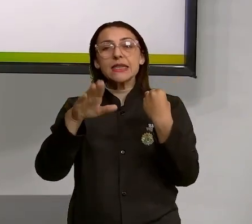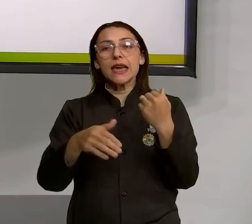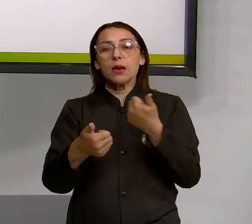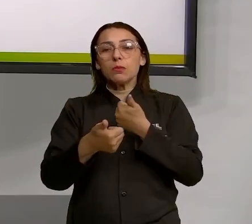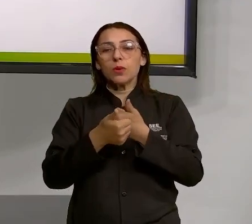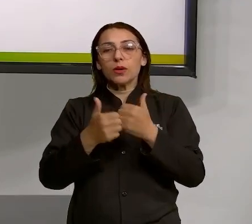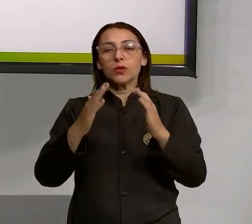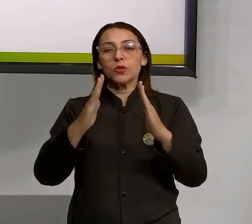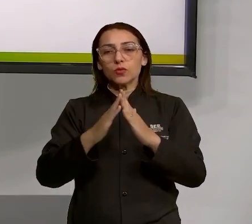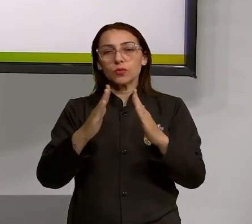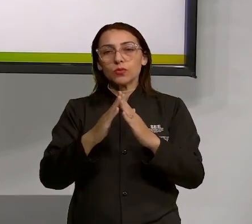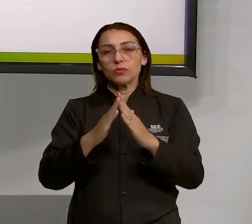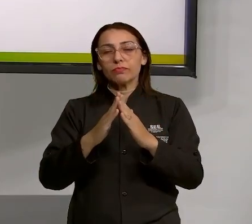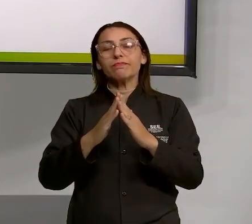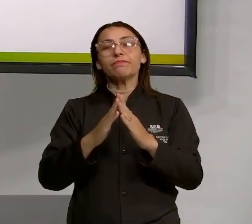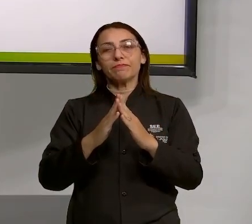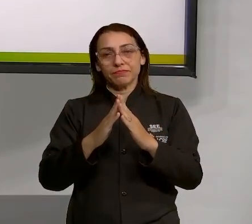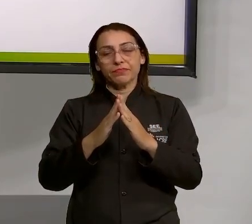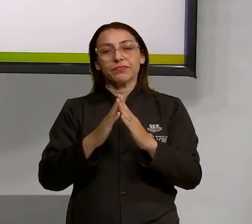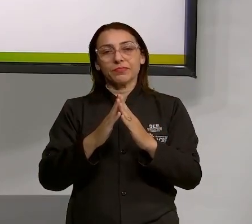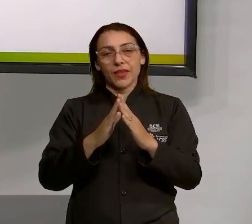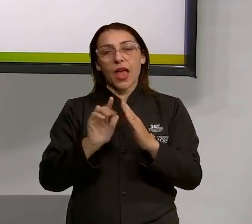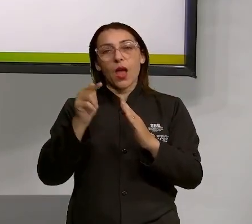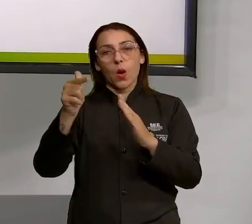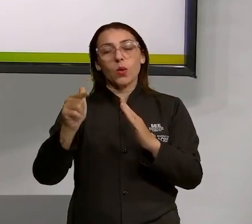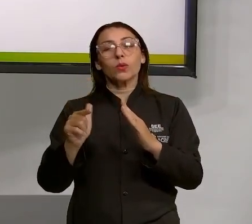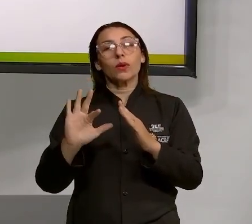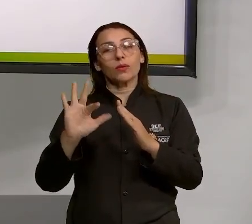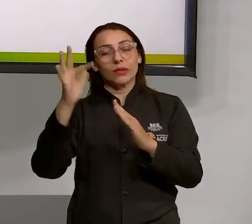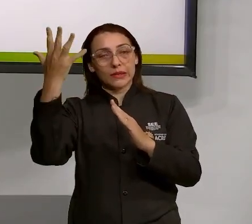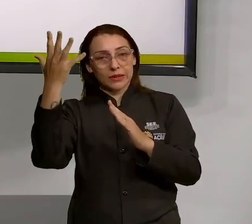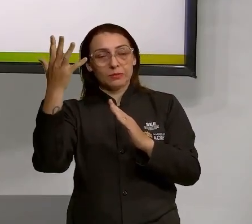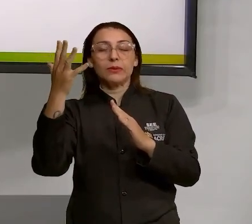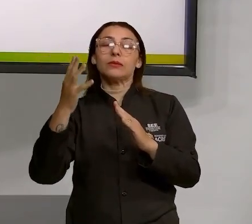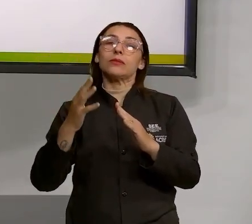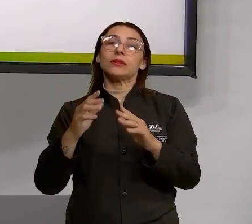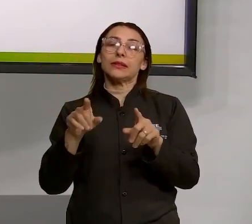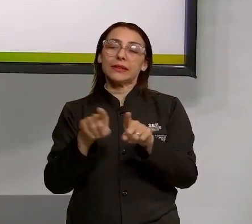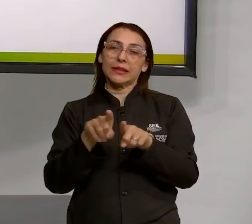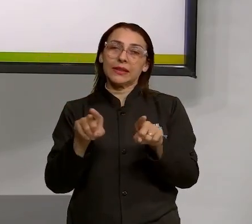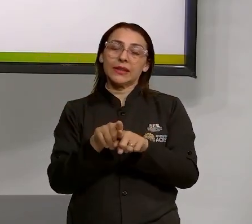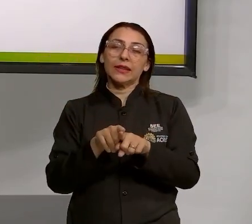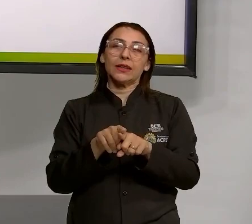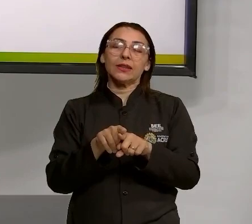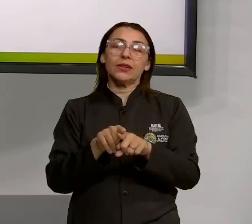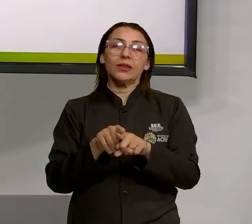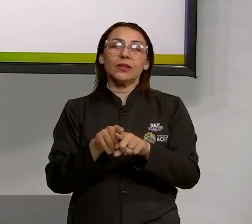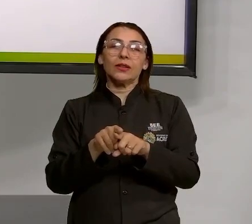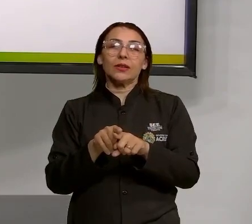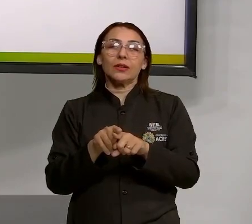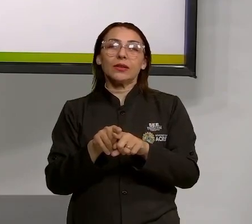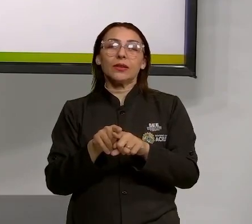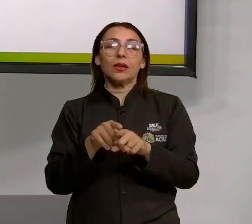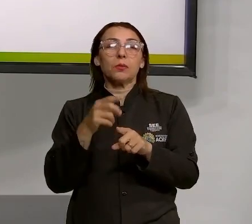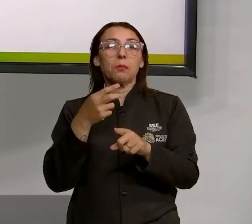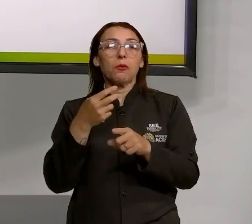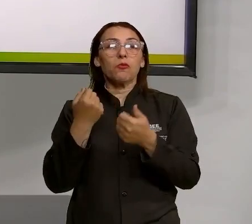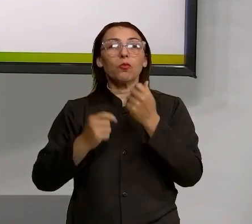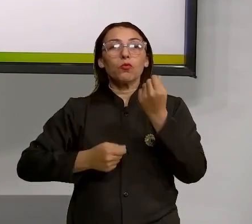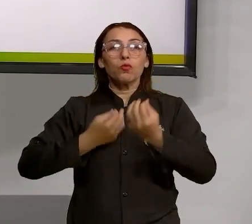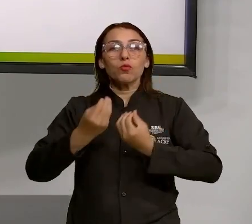está ao nosso lado. Isso é outra situação que muitas vezes faz com que passe